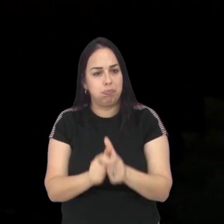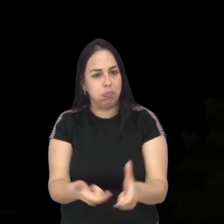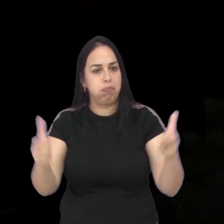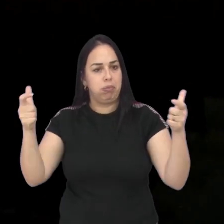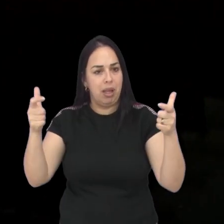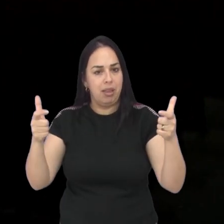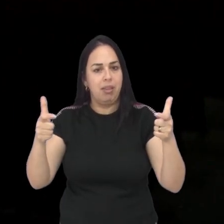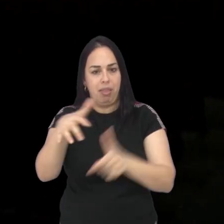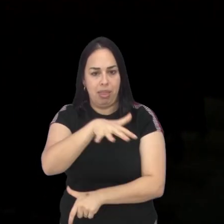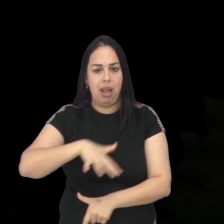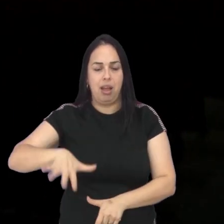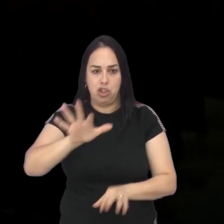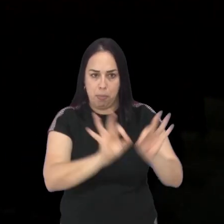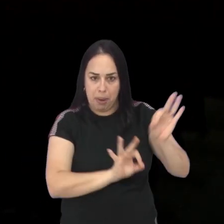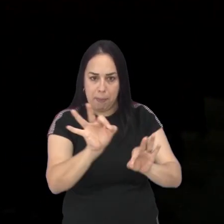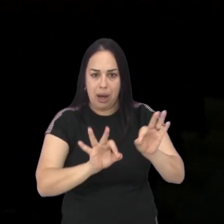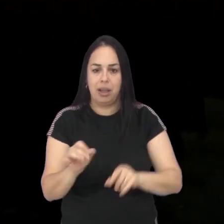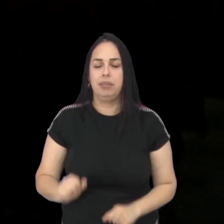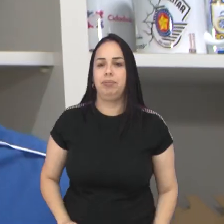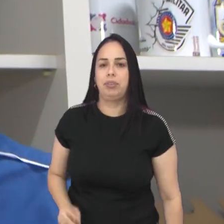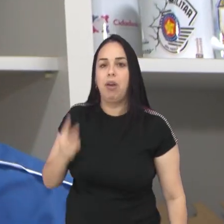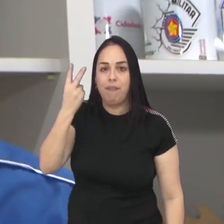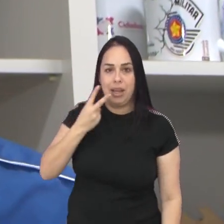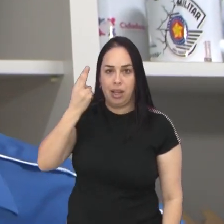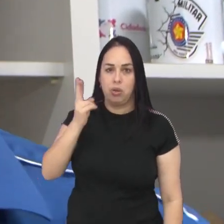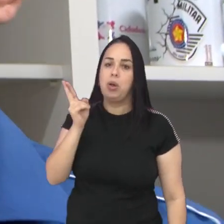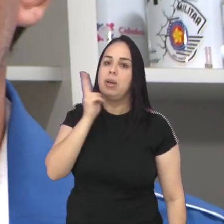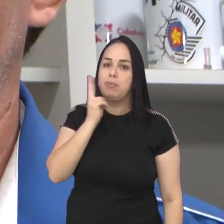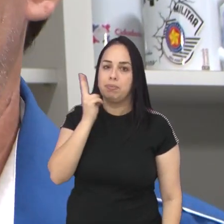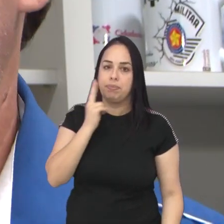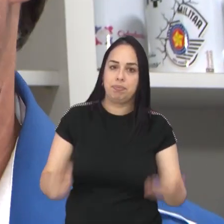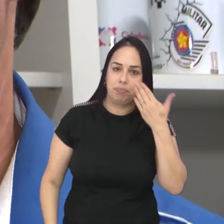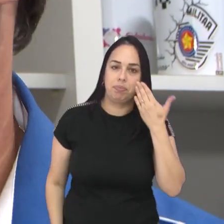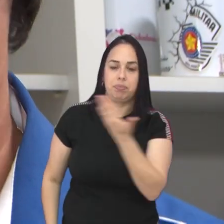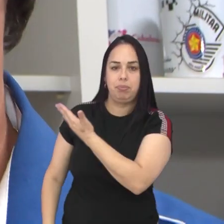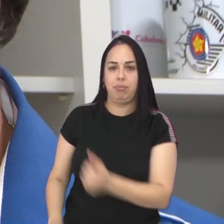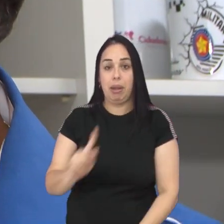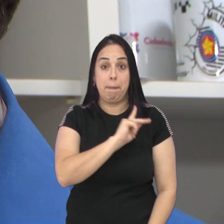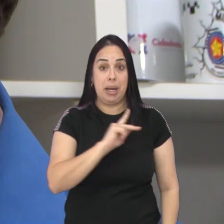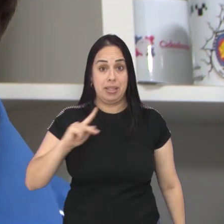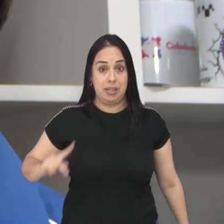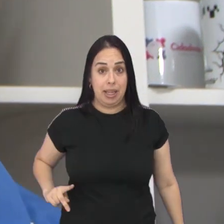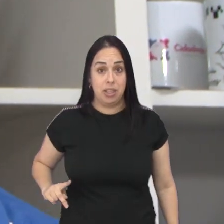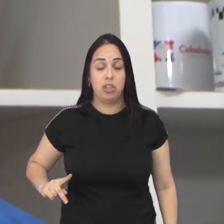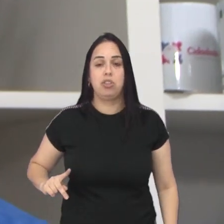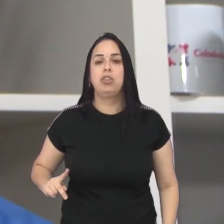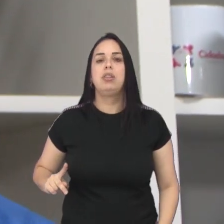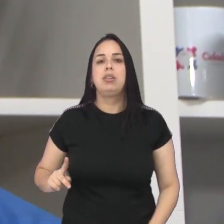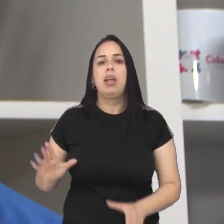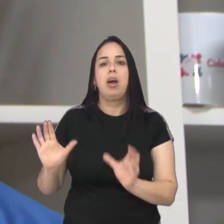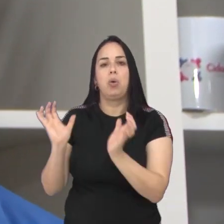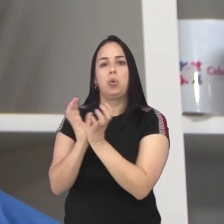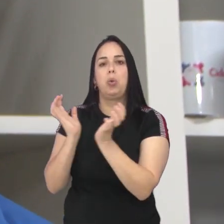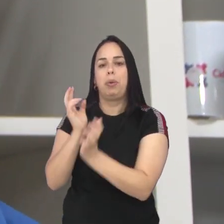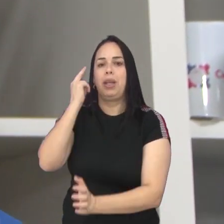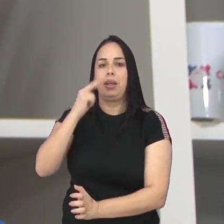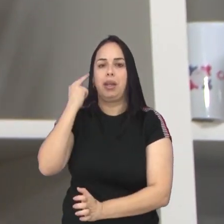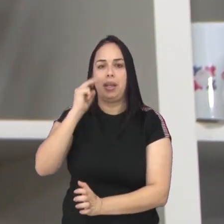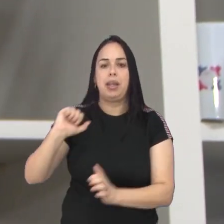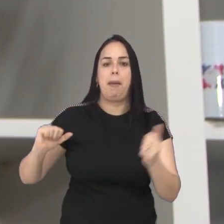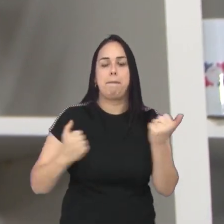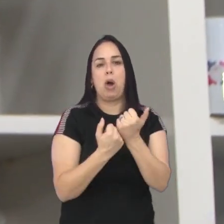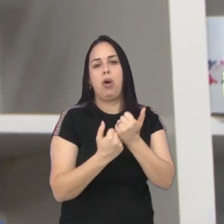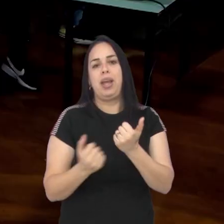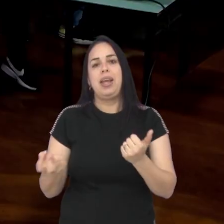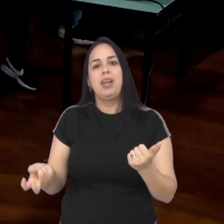e no campo da gestão e no campo da produção também. O vereador Renato Santiago, presidente da Comissão de Cultura e Esportes